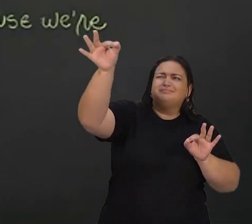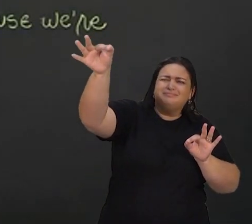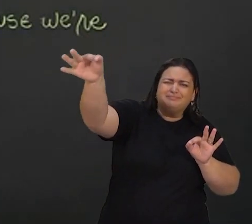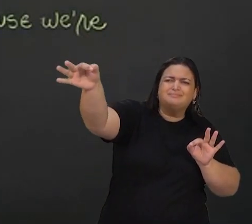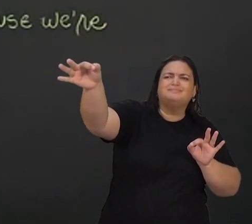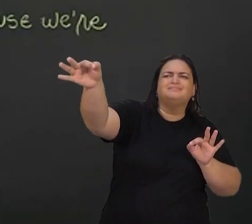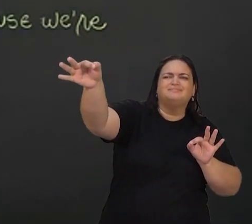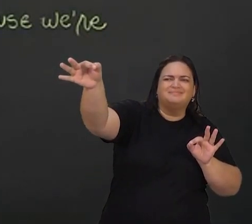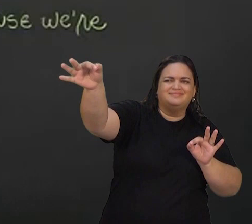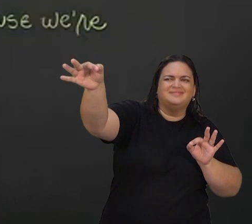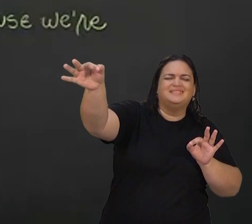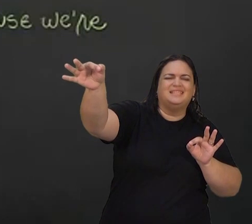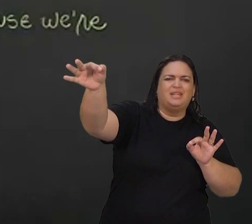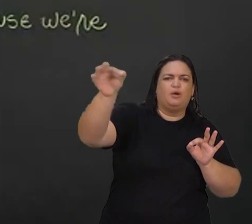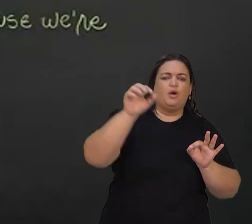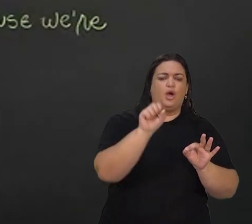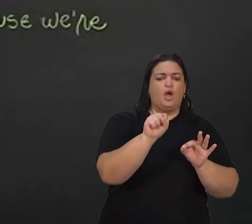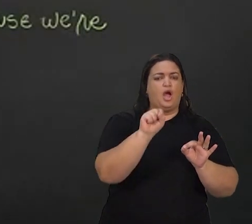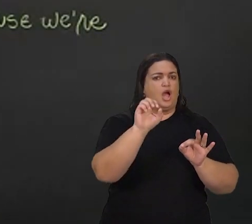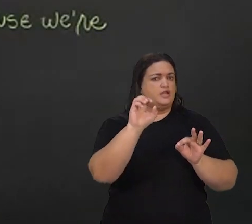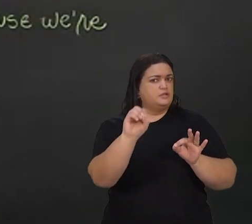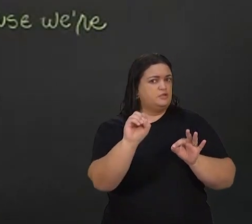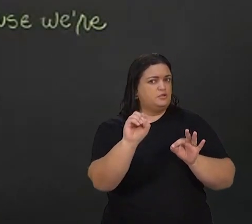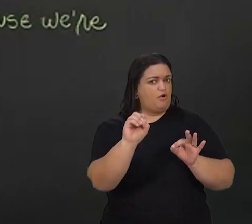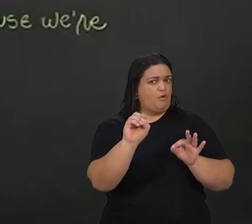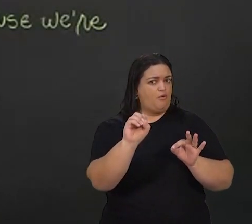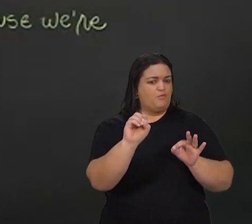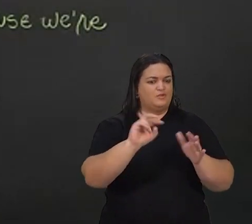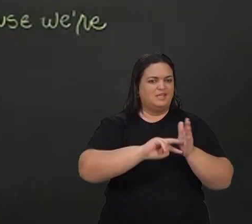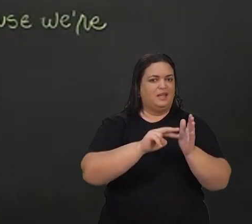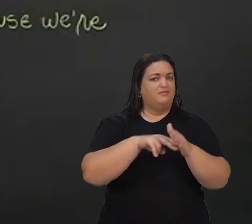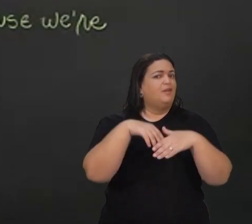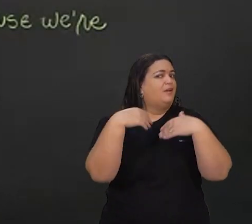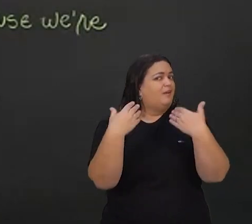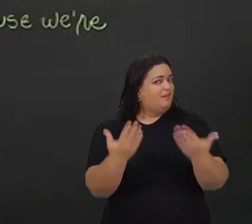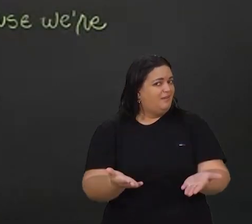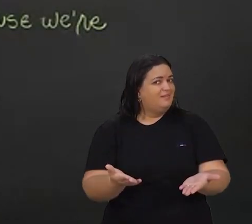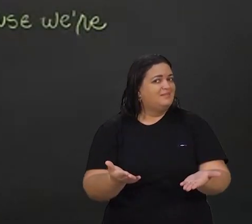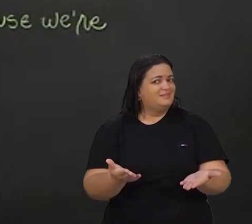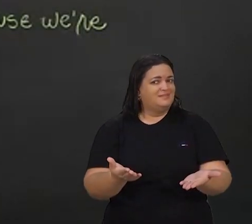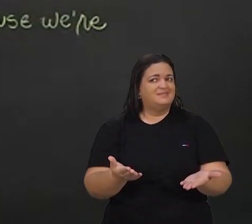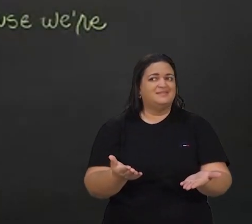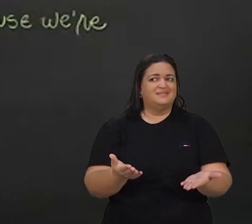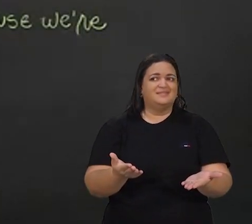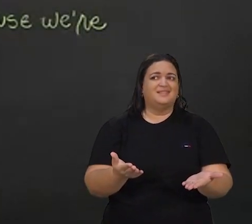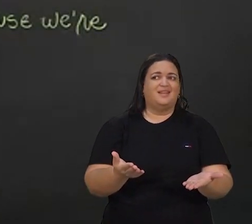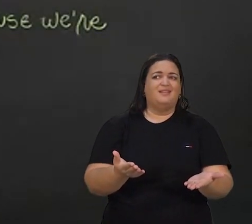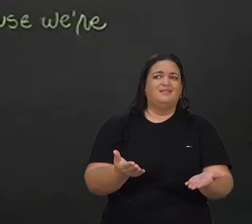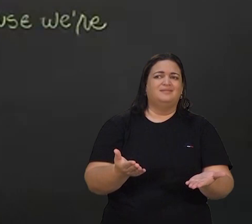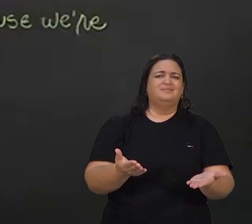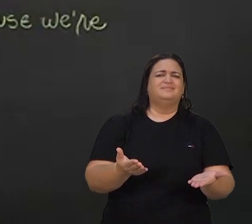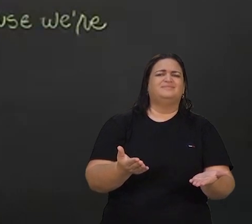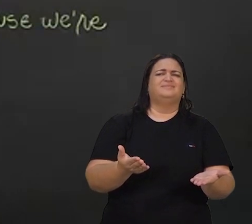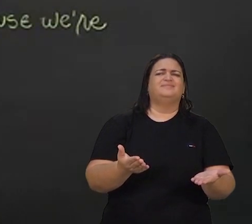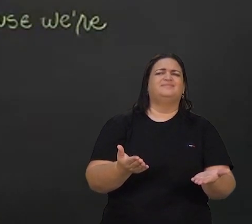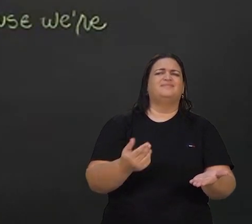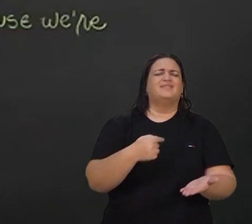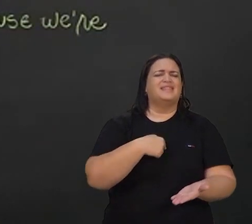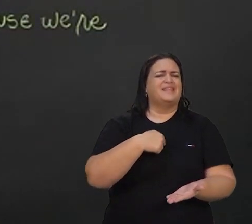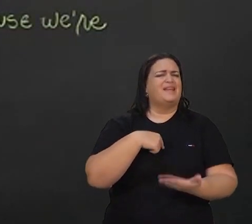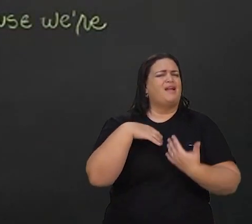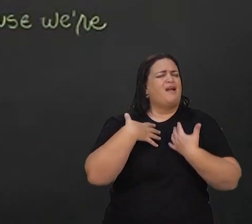viagem, ok? So, então, I'm really tired. I'm